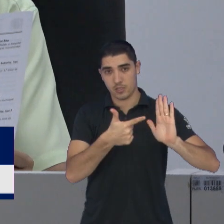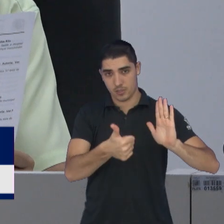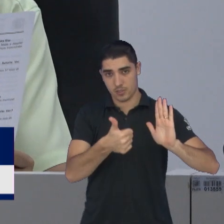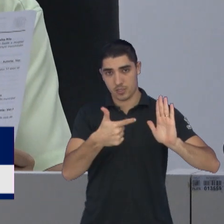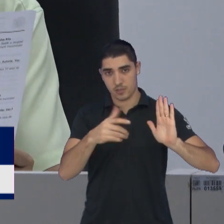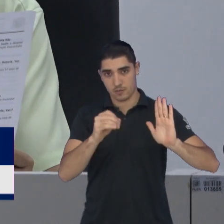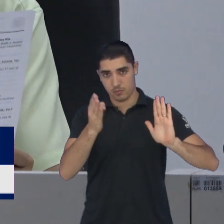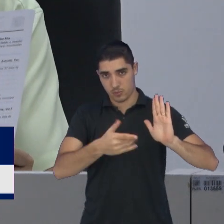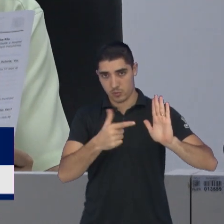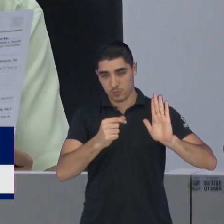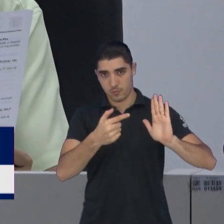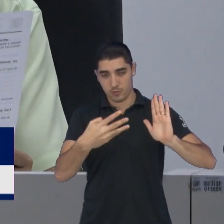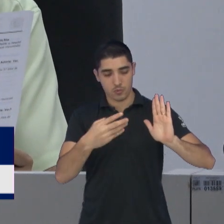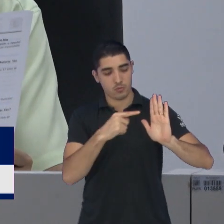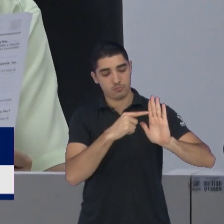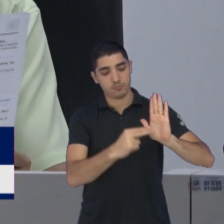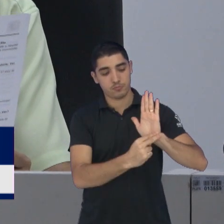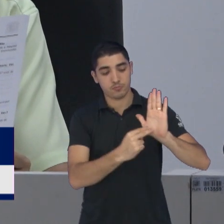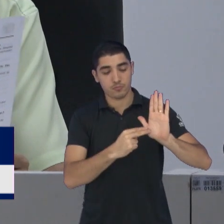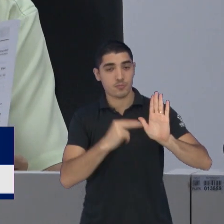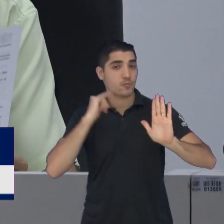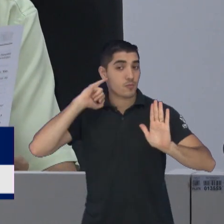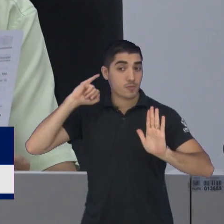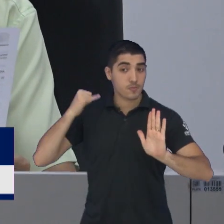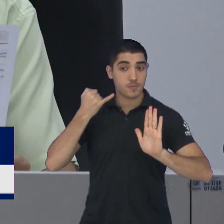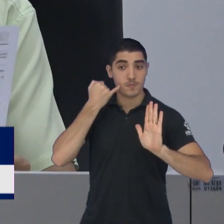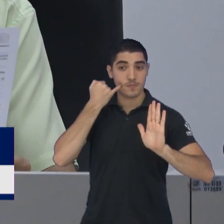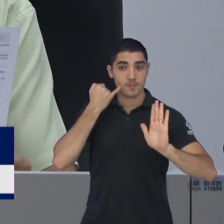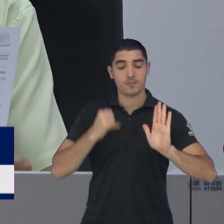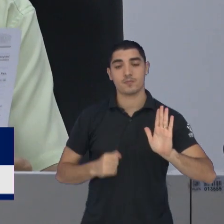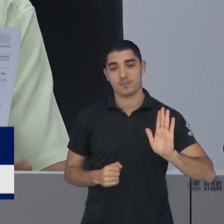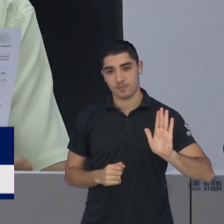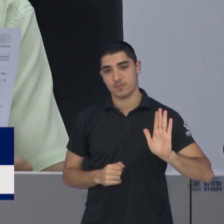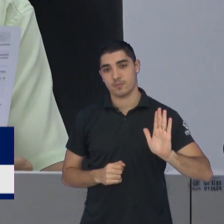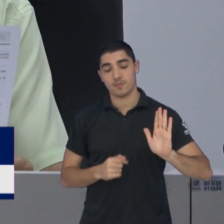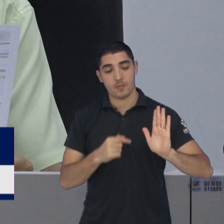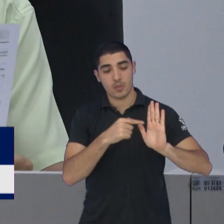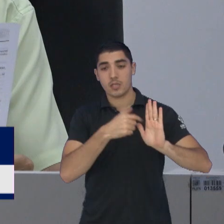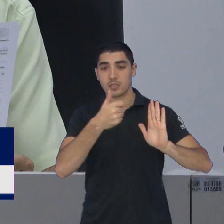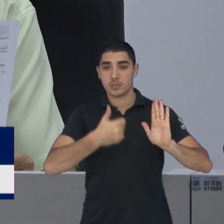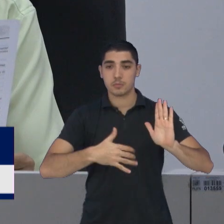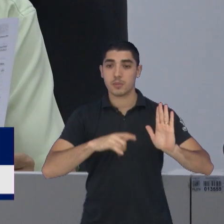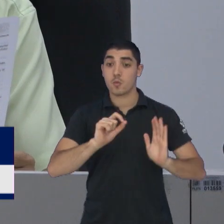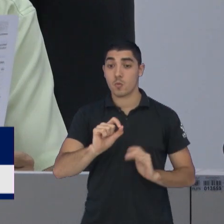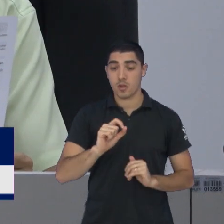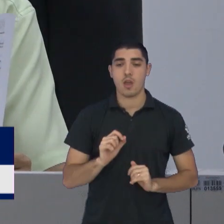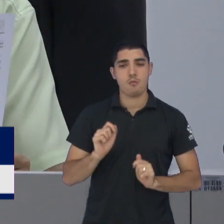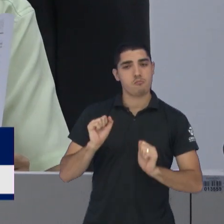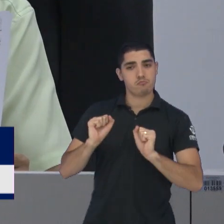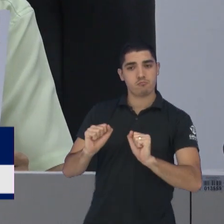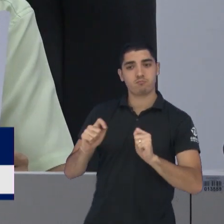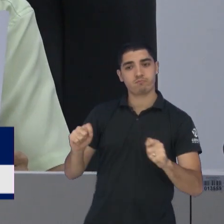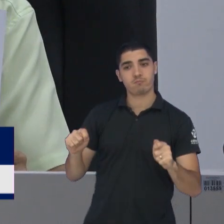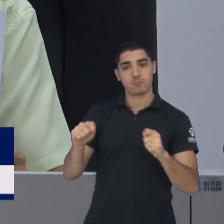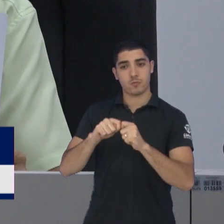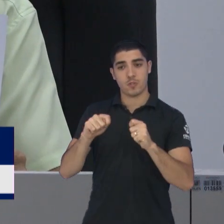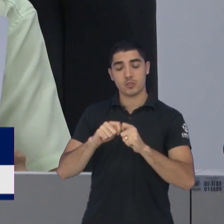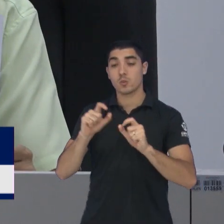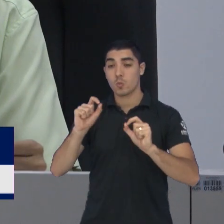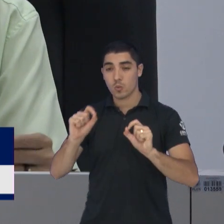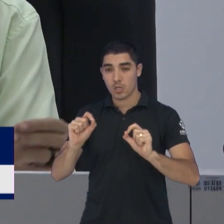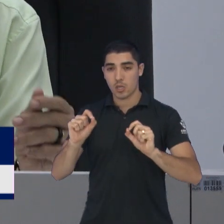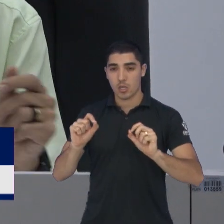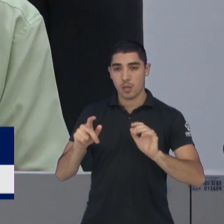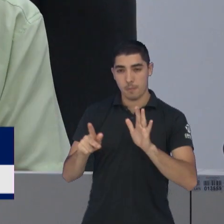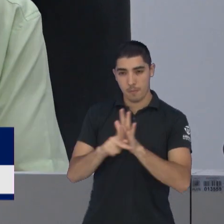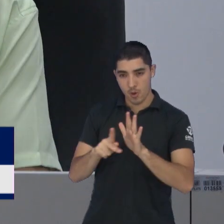120/2024, autoria vereador Juvenil Silvério, dispõe sobre a realização de inspeção de